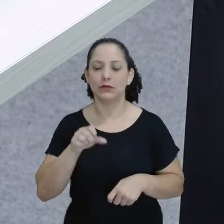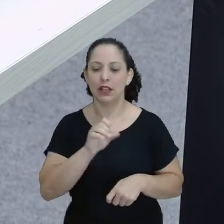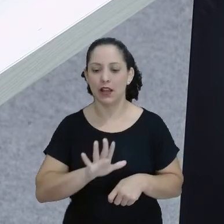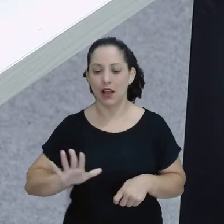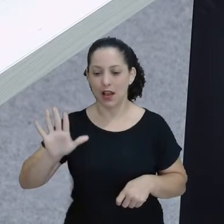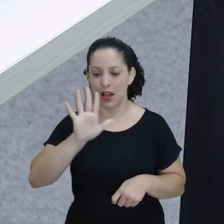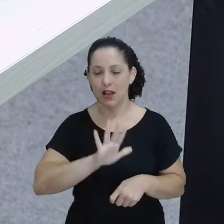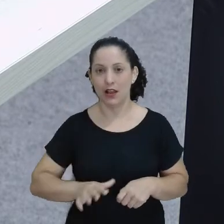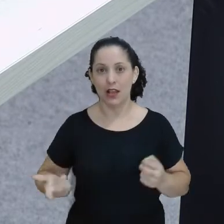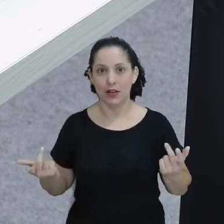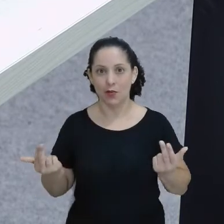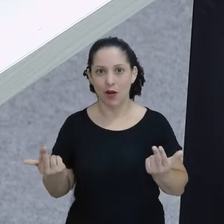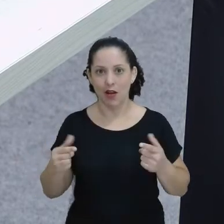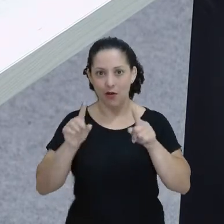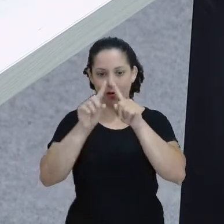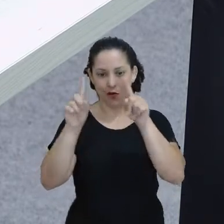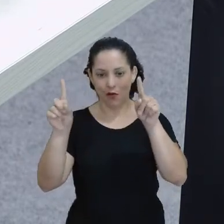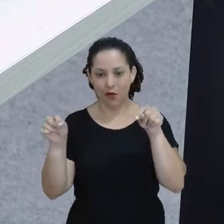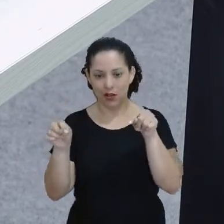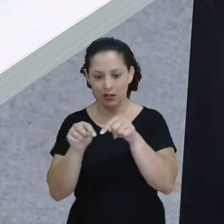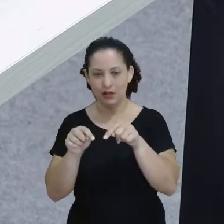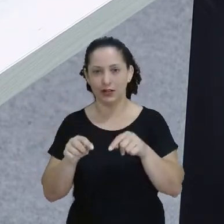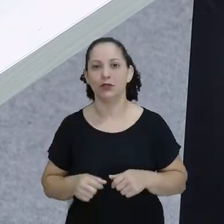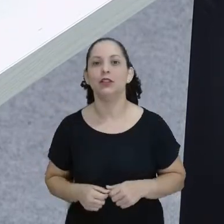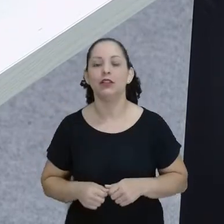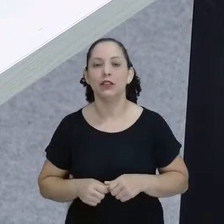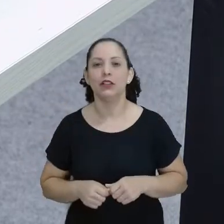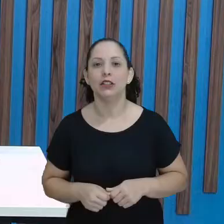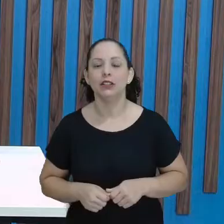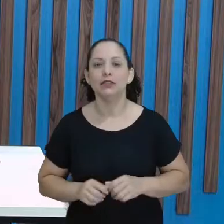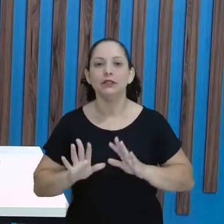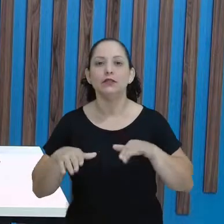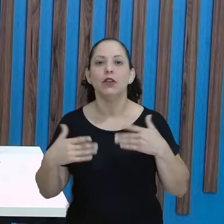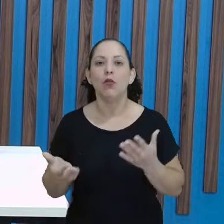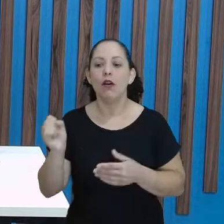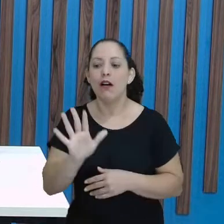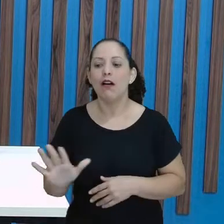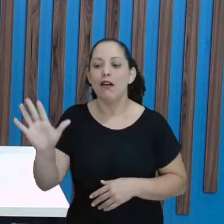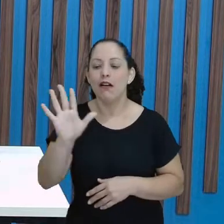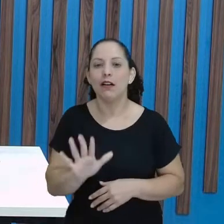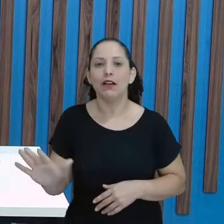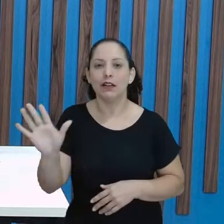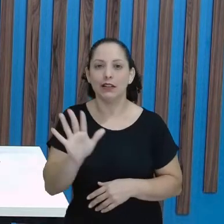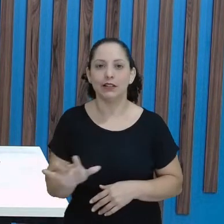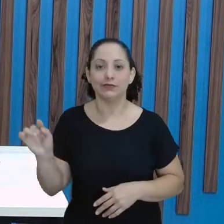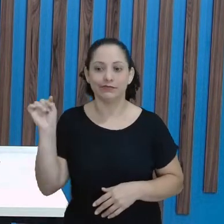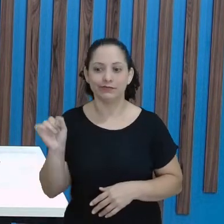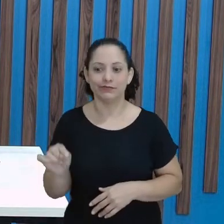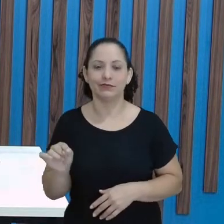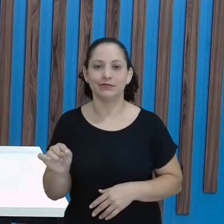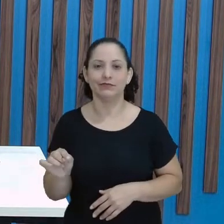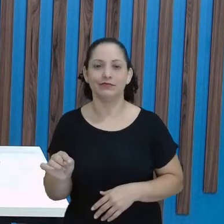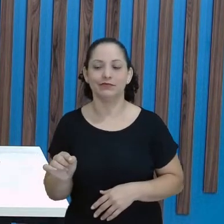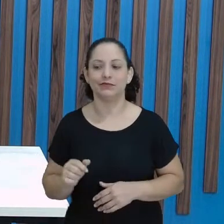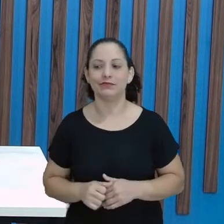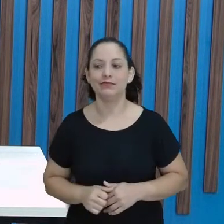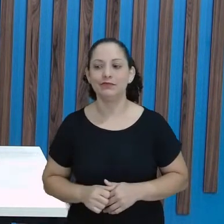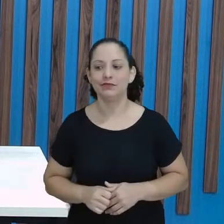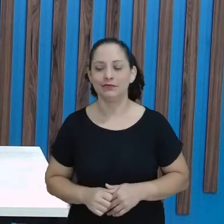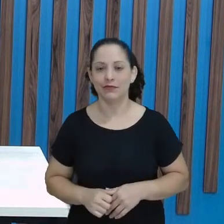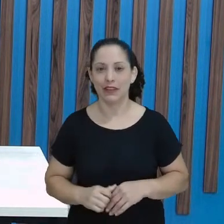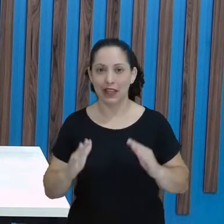igual ao do quadrado. No total, qual é a área da casinha? 1, 2,